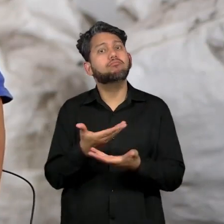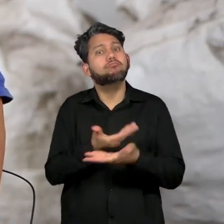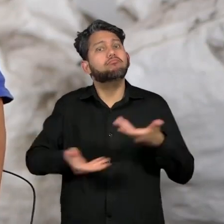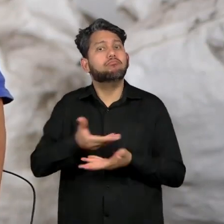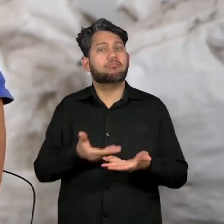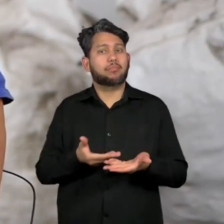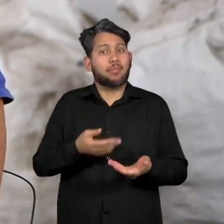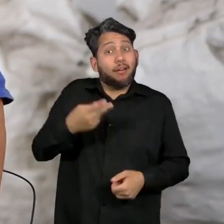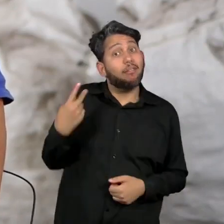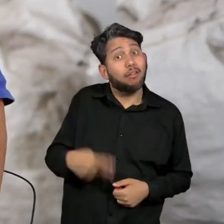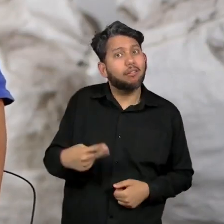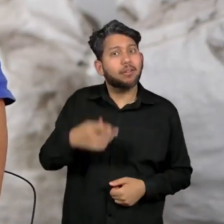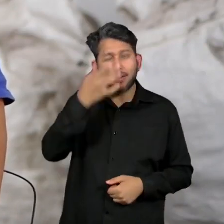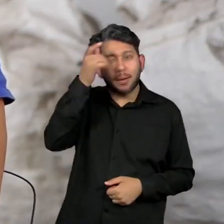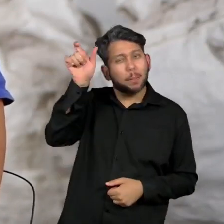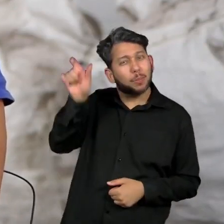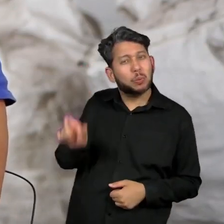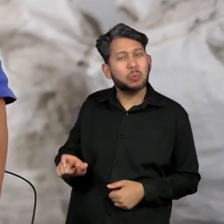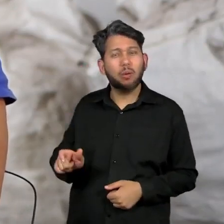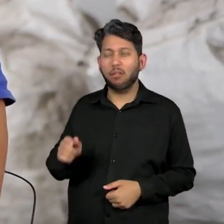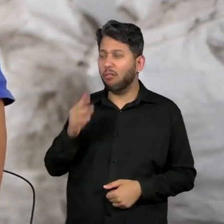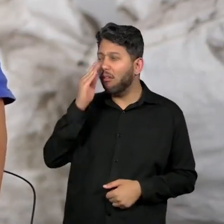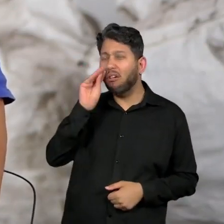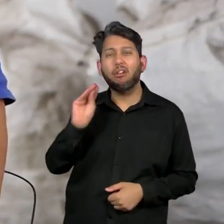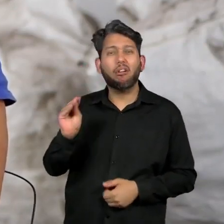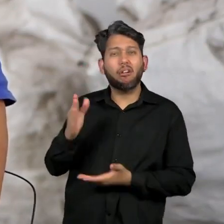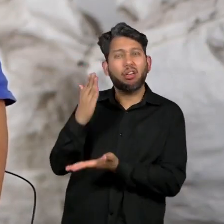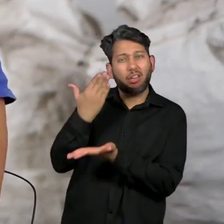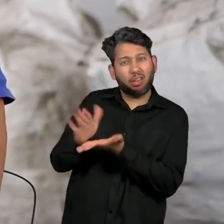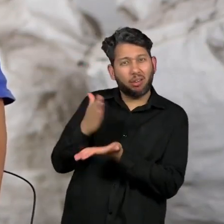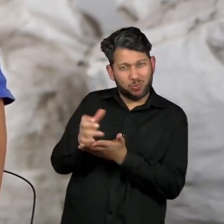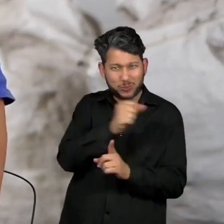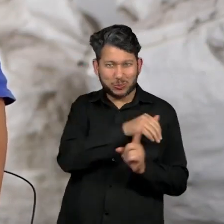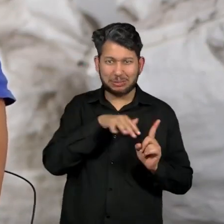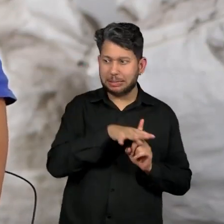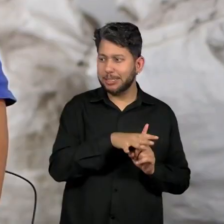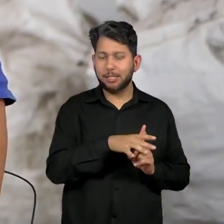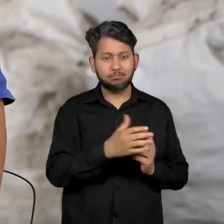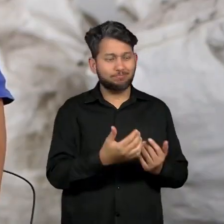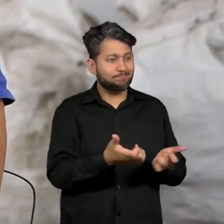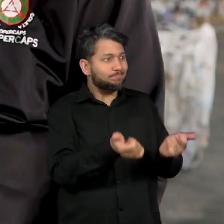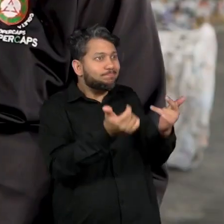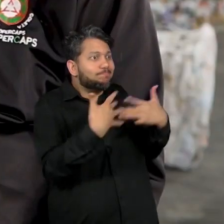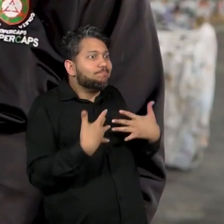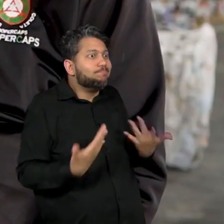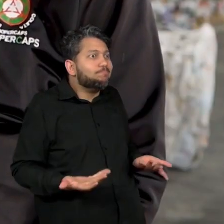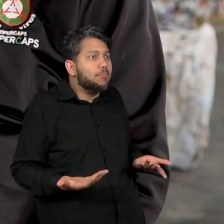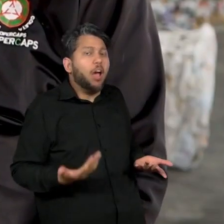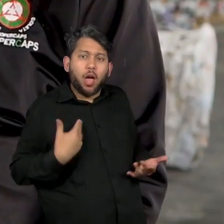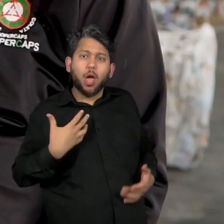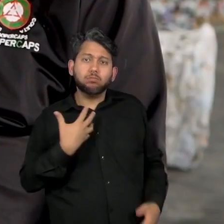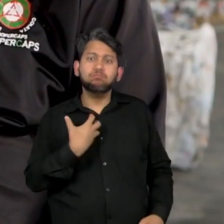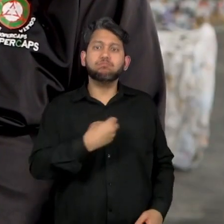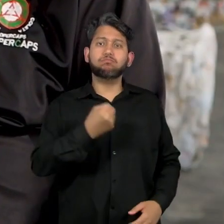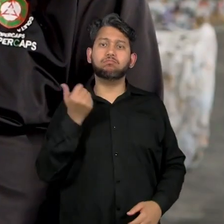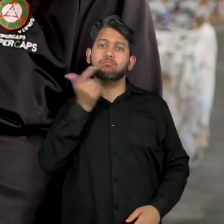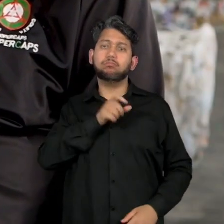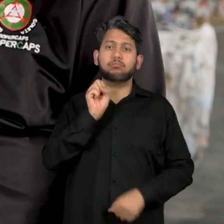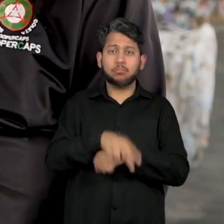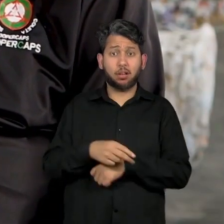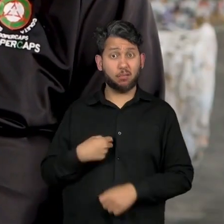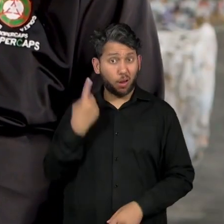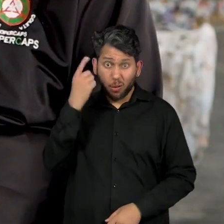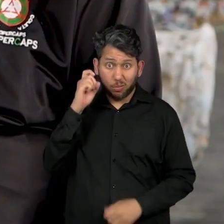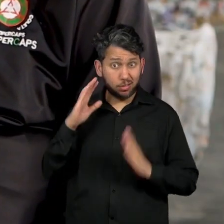um meio que acolhe aquelas pessoas que são excluídas, entendeu? E eu fui uma excluída. Eu sou um ex-morador de